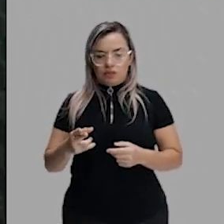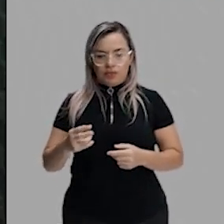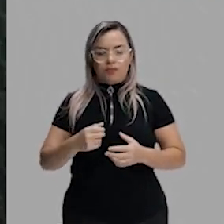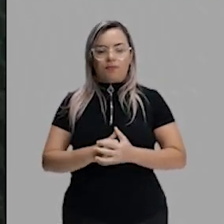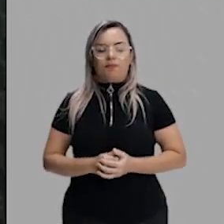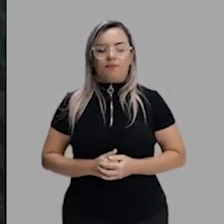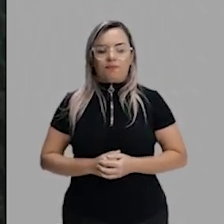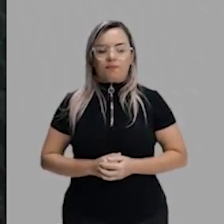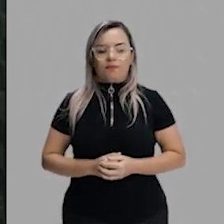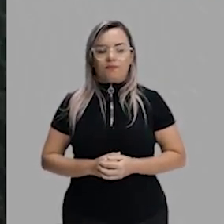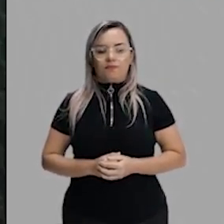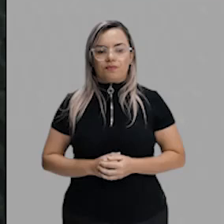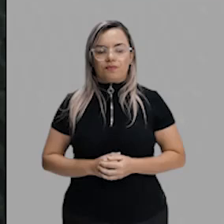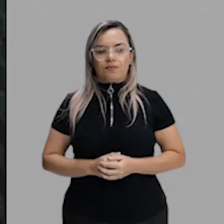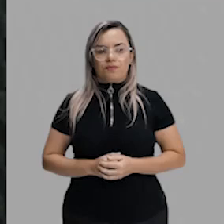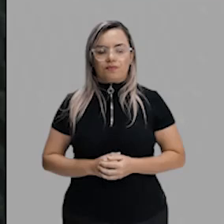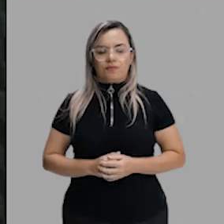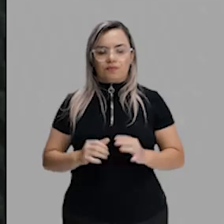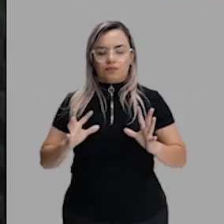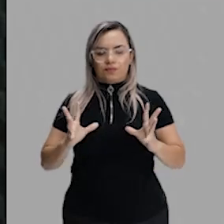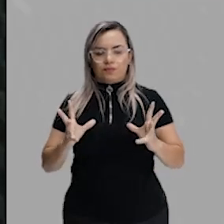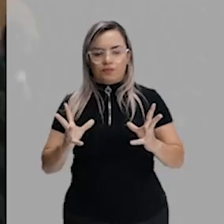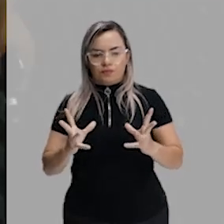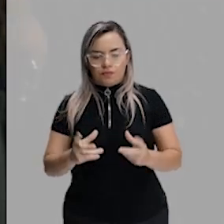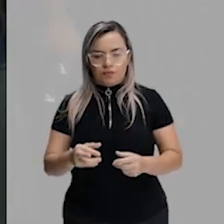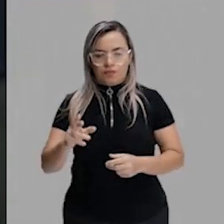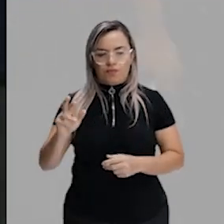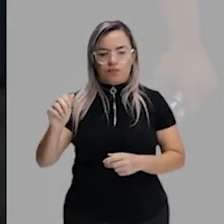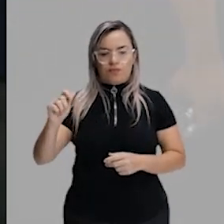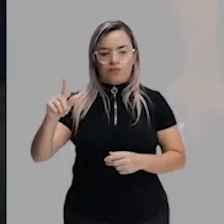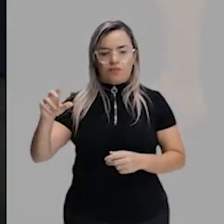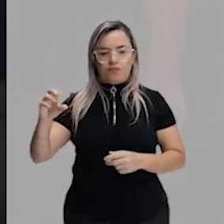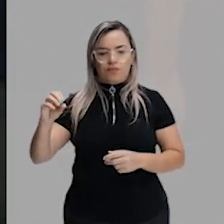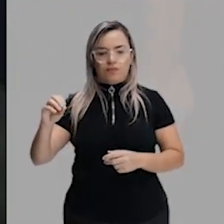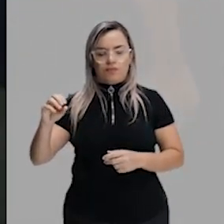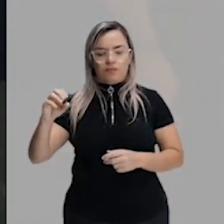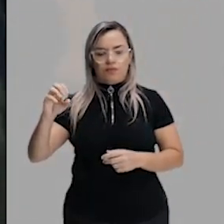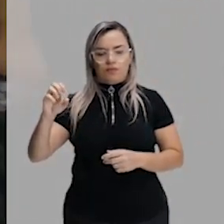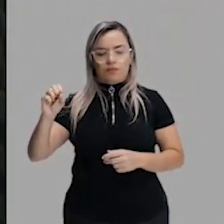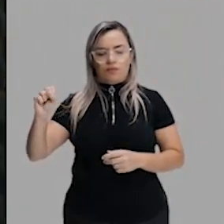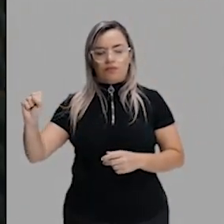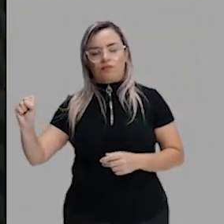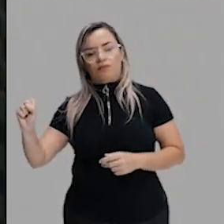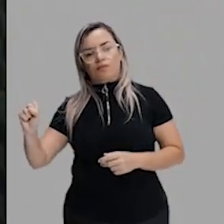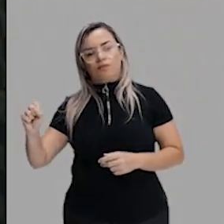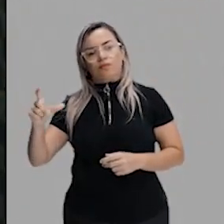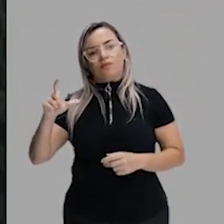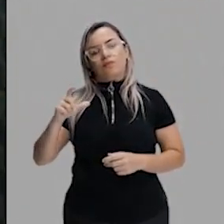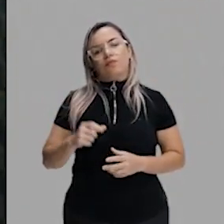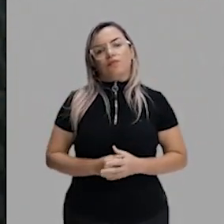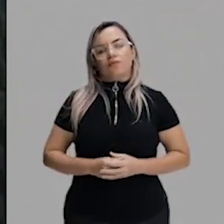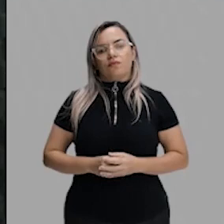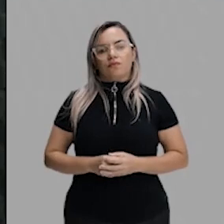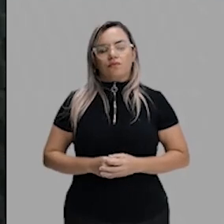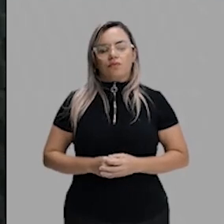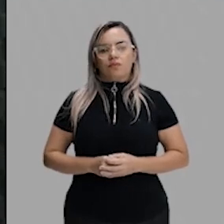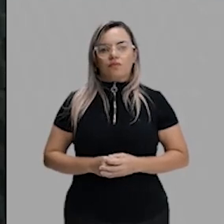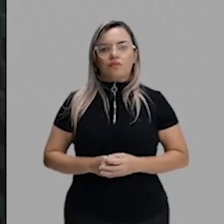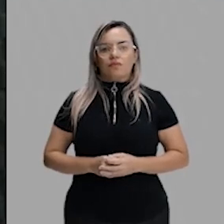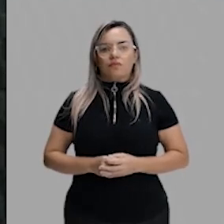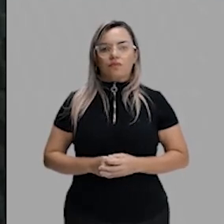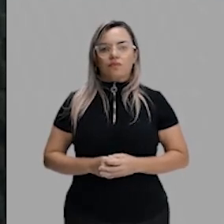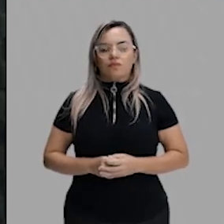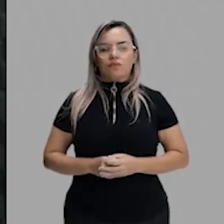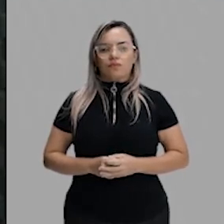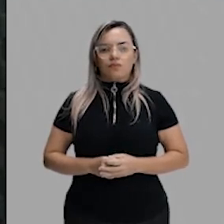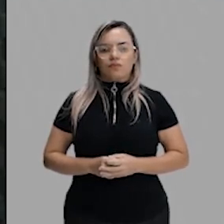Ok? Então, todas essas razões, elas terão sempre o mesmo valor. Que valor é esse? É um valor constante